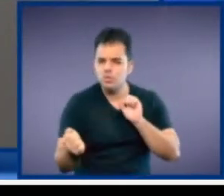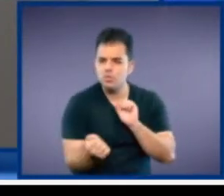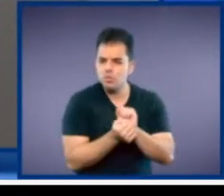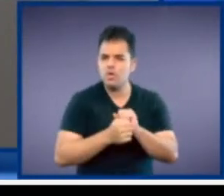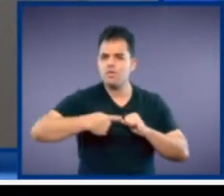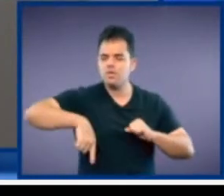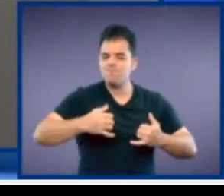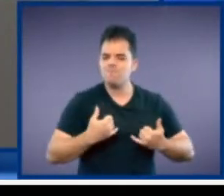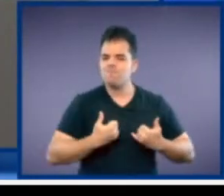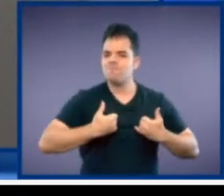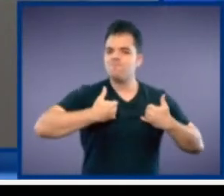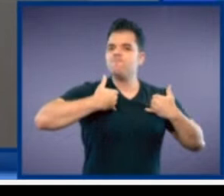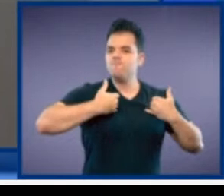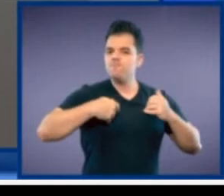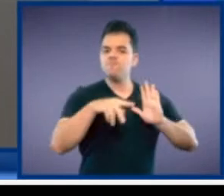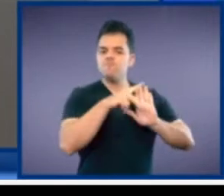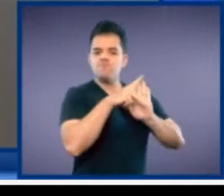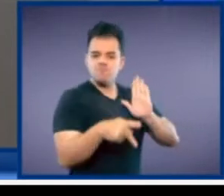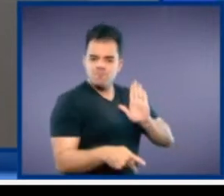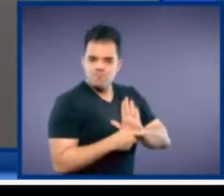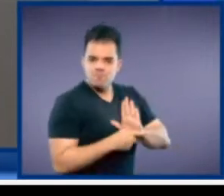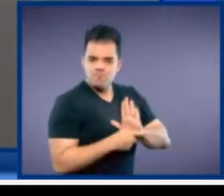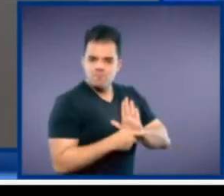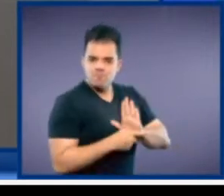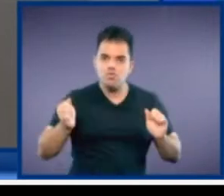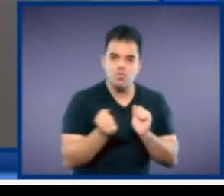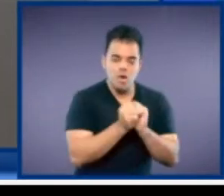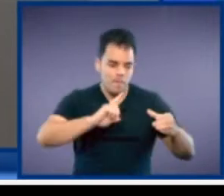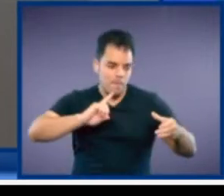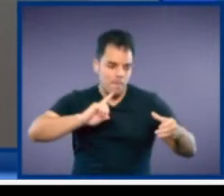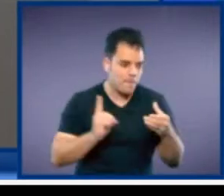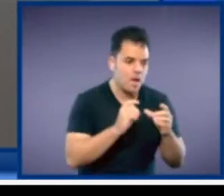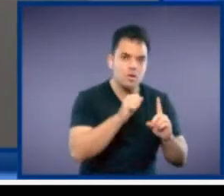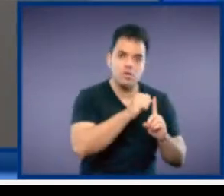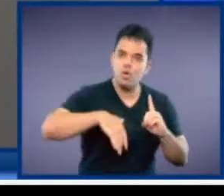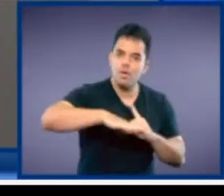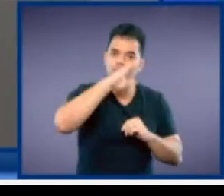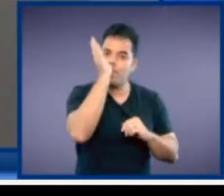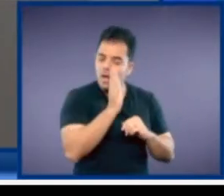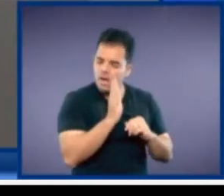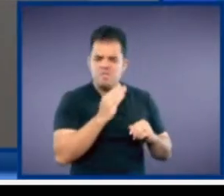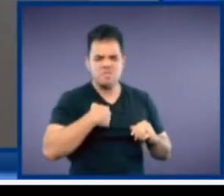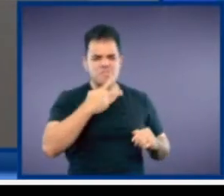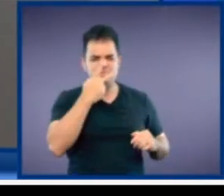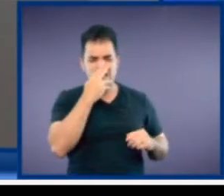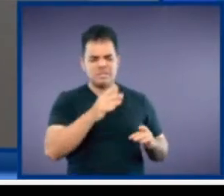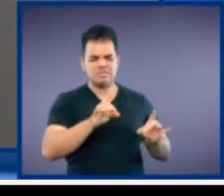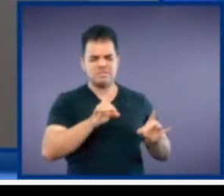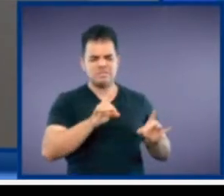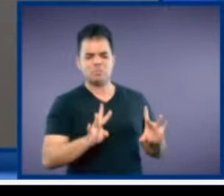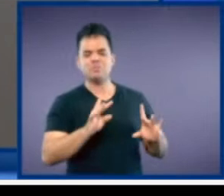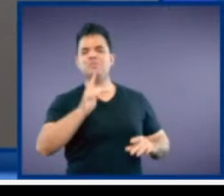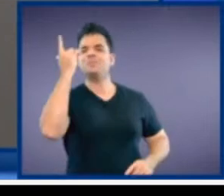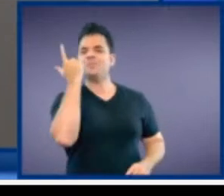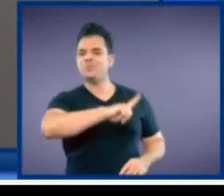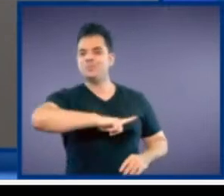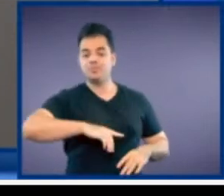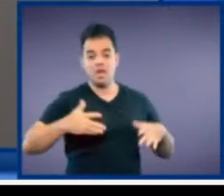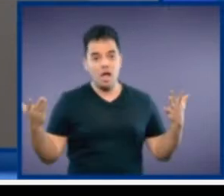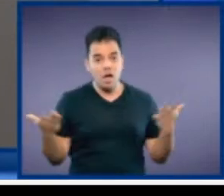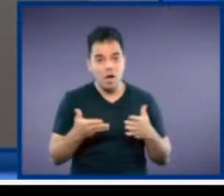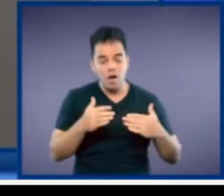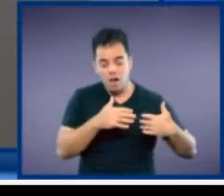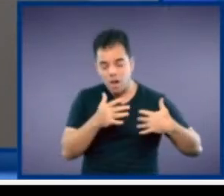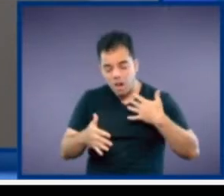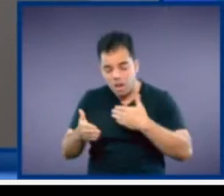de projetos tão relevantes para a sociedade brasileira e tenho a sensação de dever cumprido, ao fechar esse ciclo com chave de